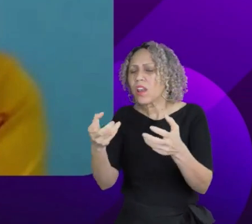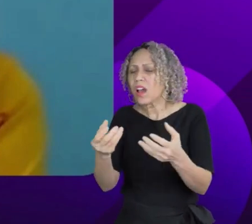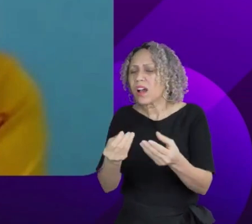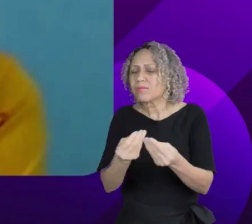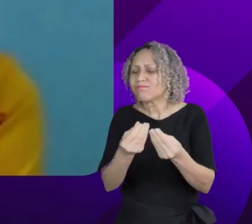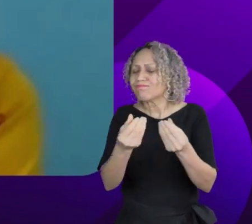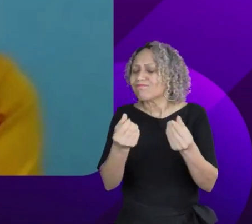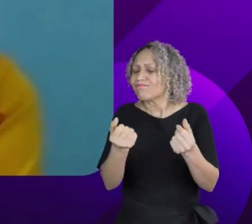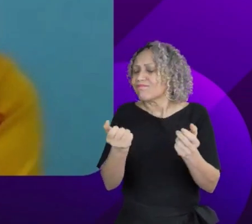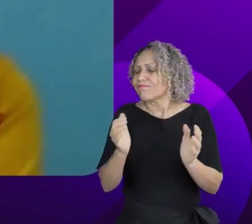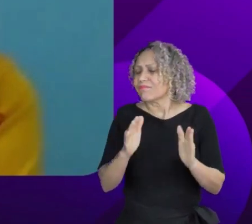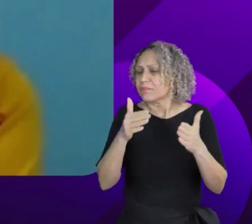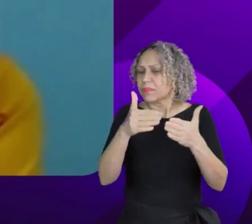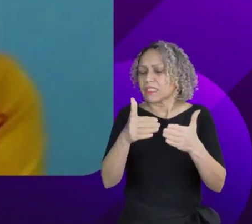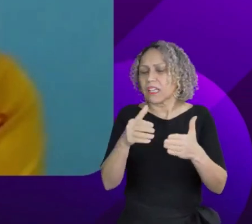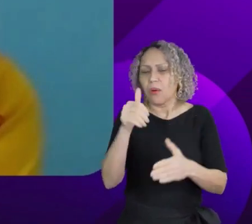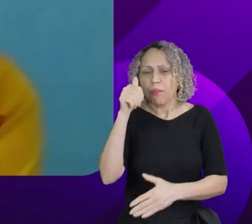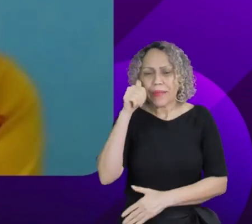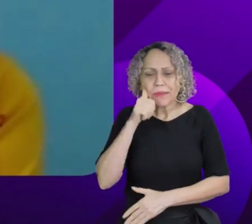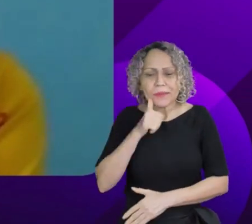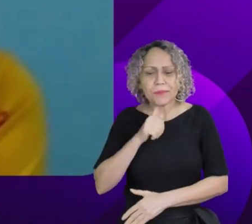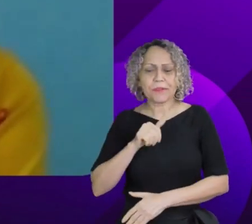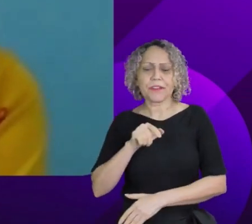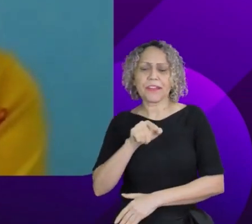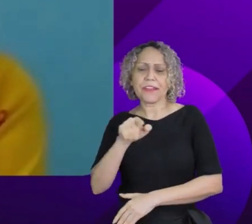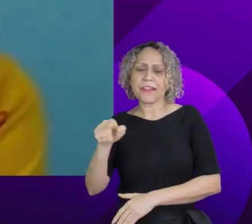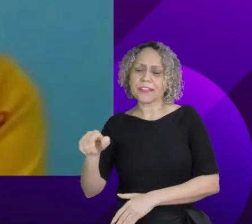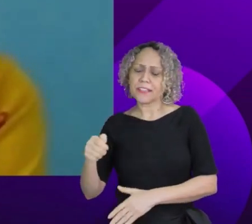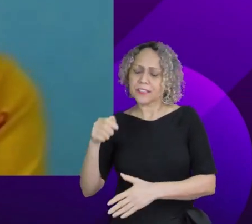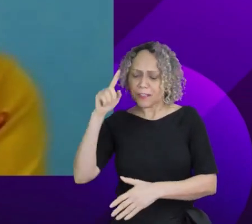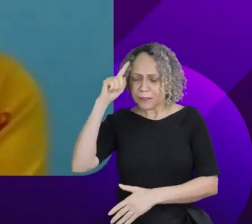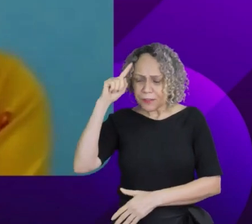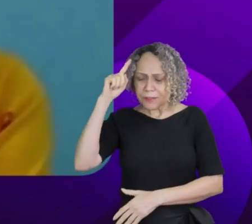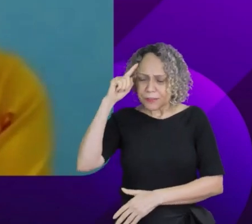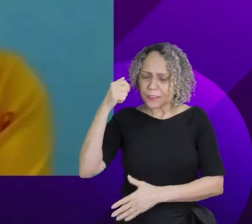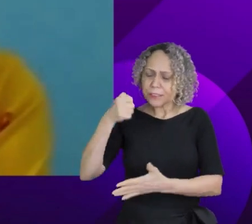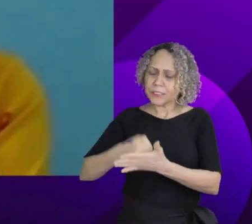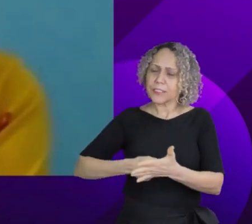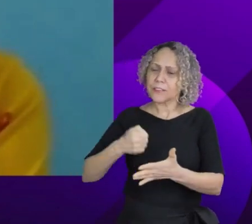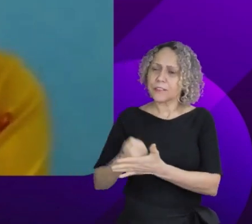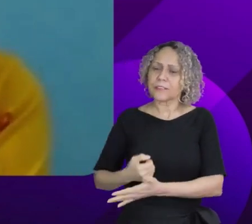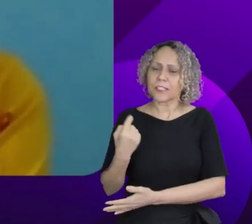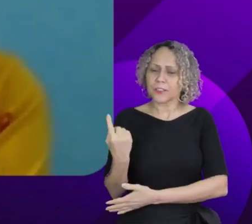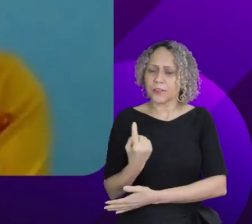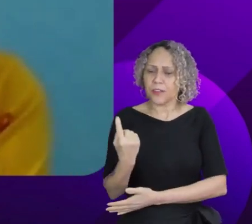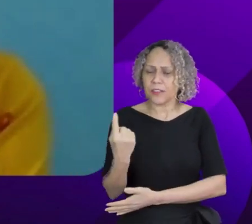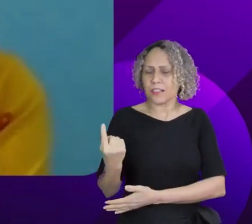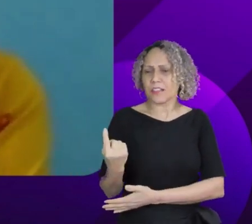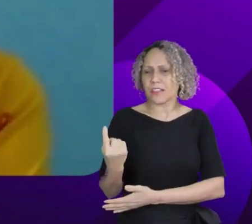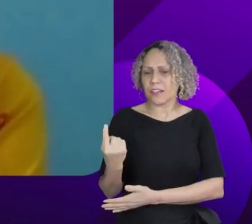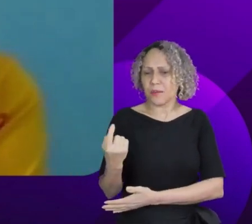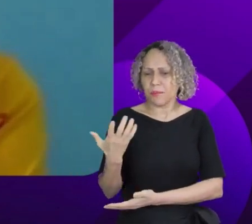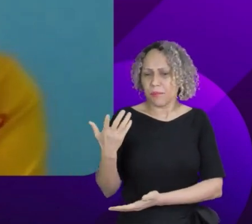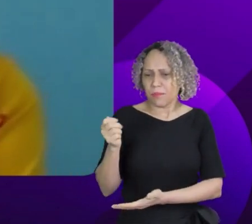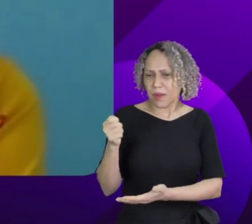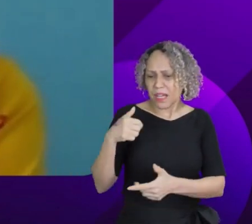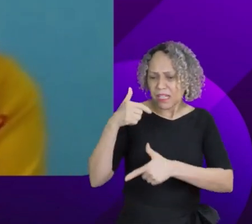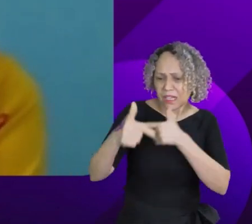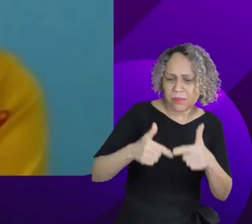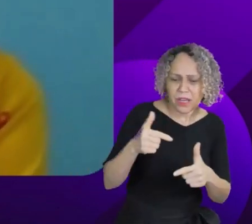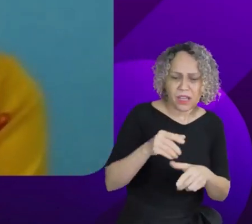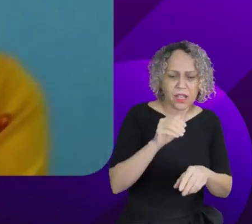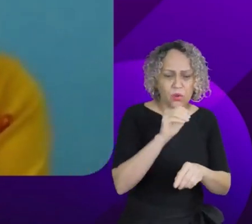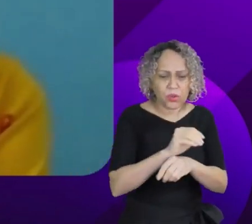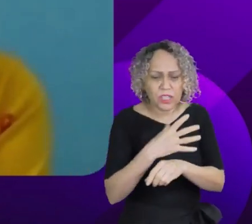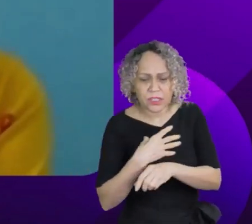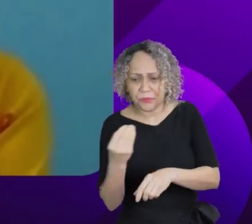essas mulheres que estão aí na linha de frente no dia a dia. Esse é um ponto que é a questão da moradia, né, do habitar saudável.